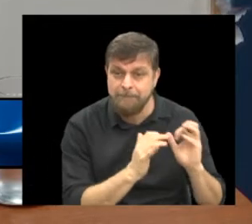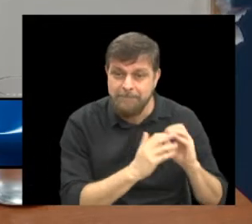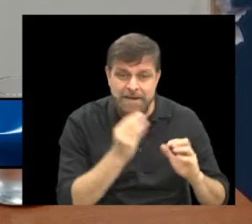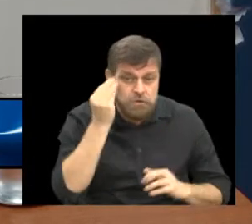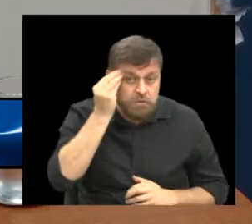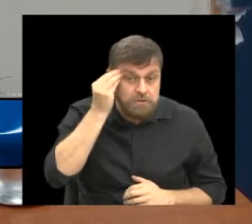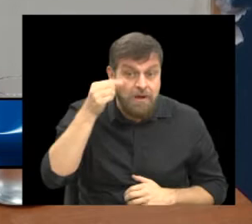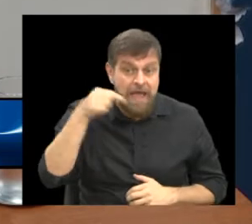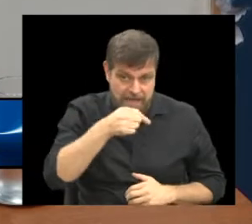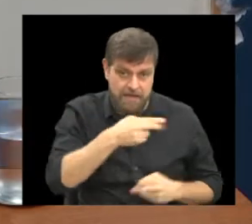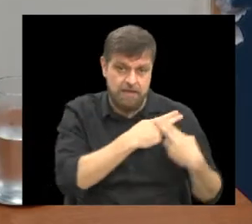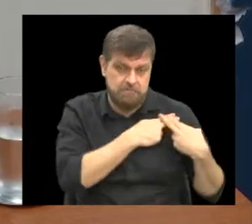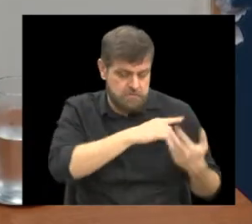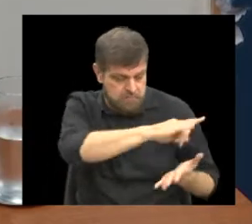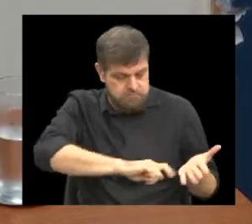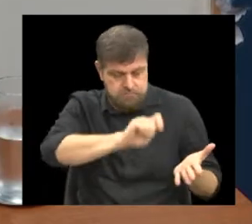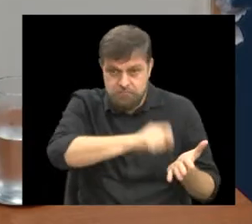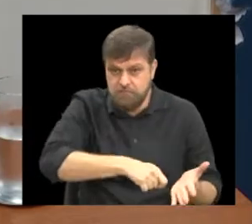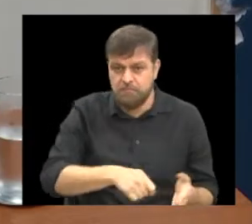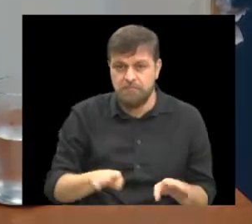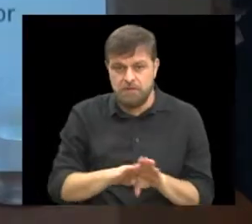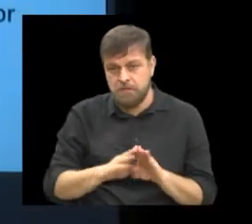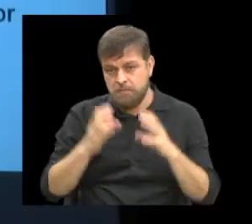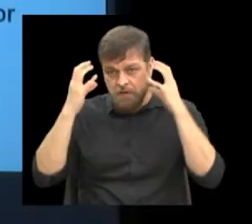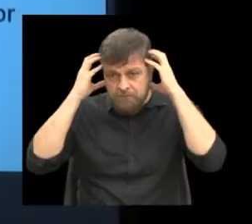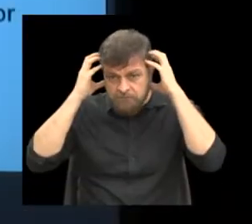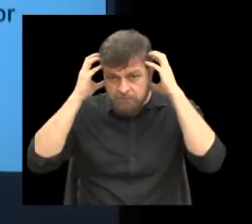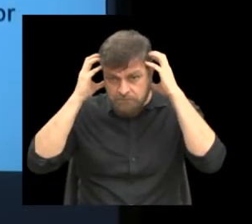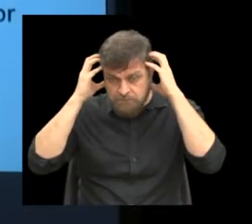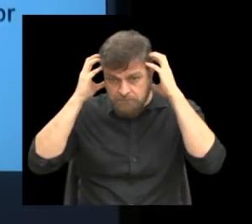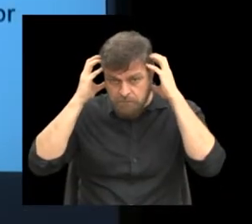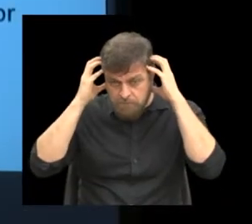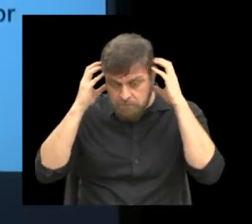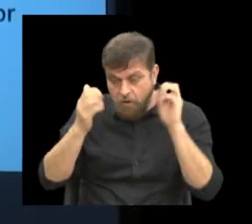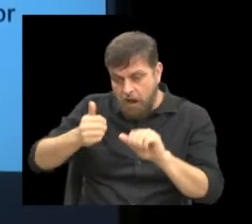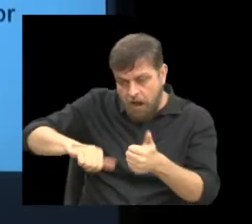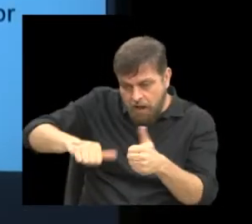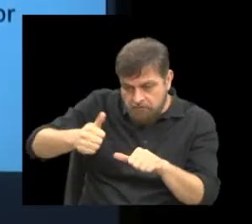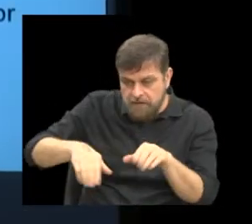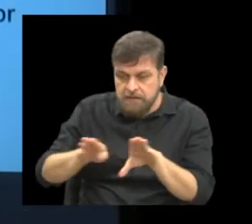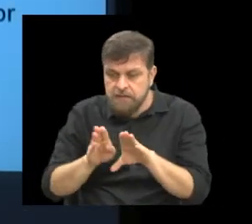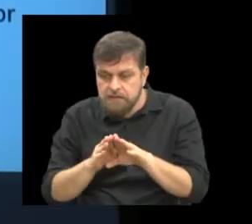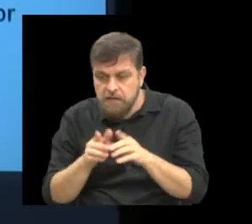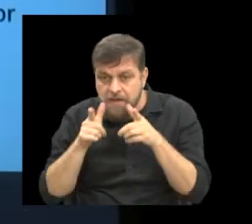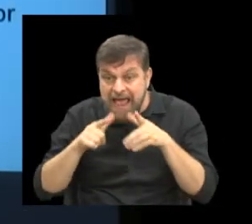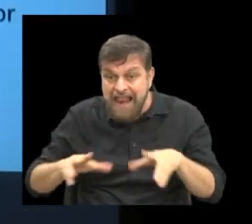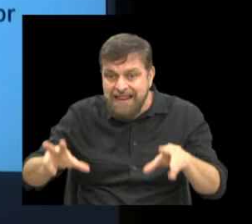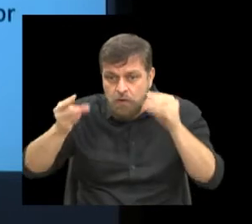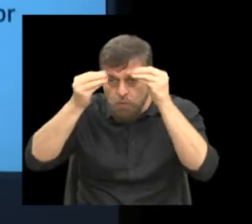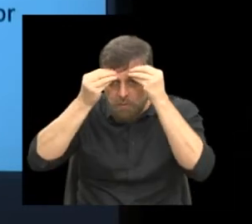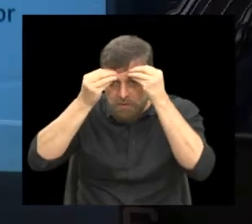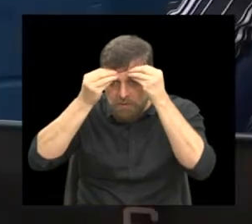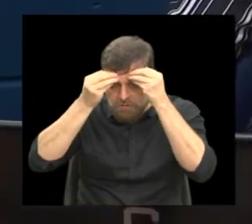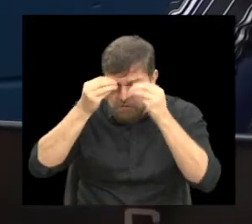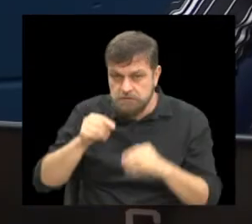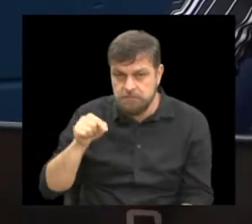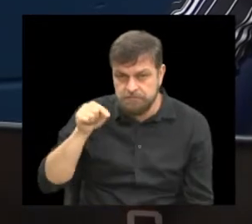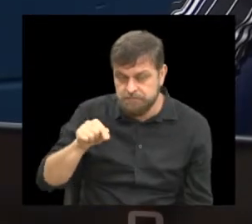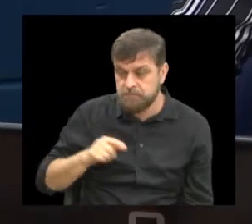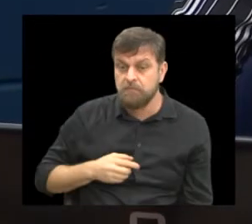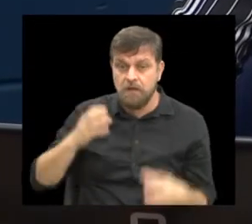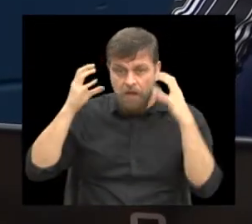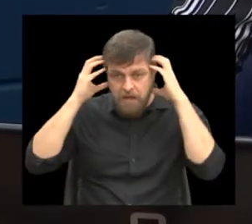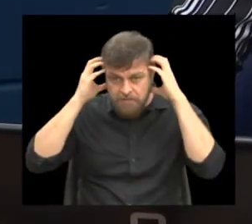neurologista. Assim como a fono também, tá, gente? A fono avalia a linguagem dessa criança e ela vai